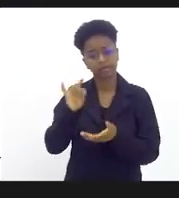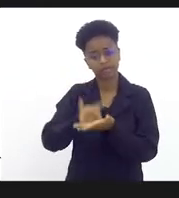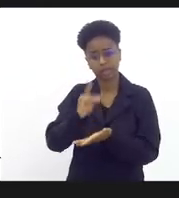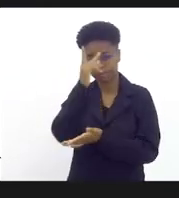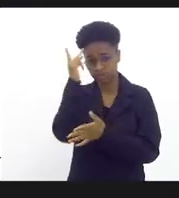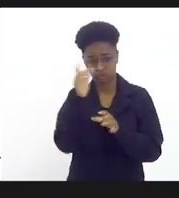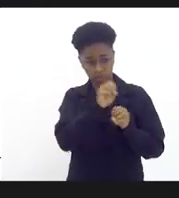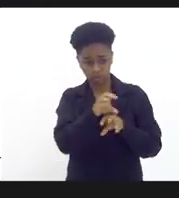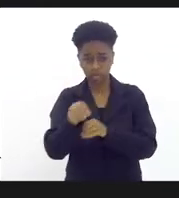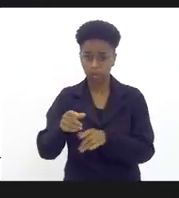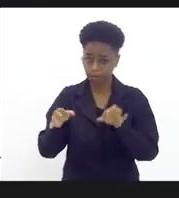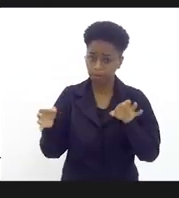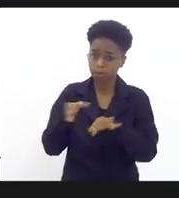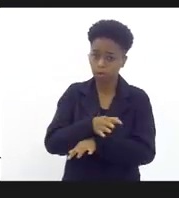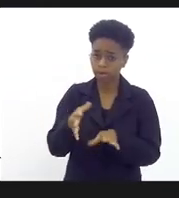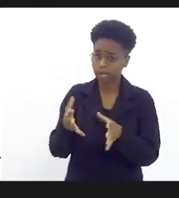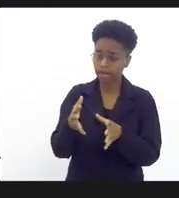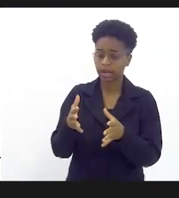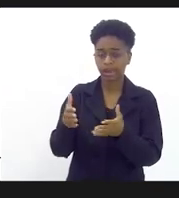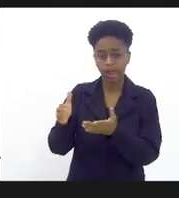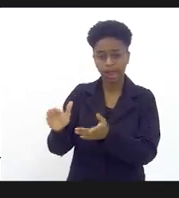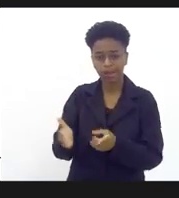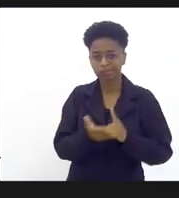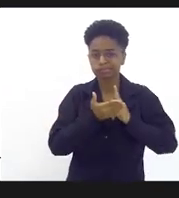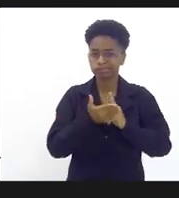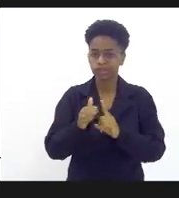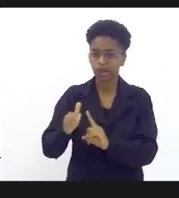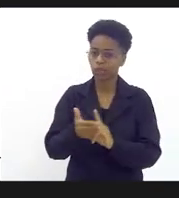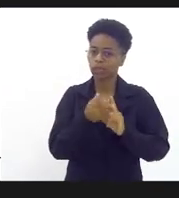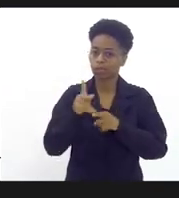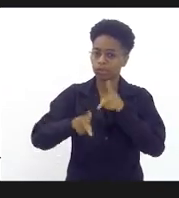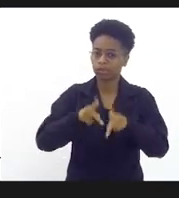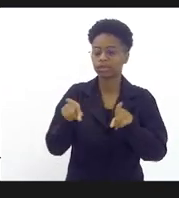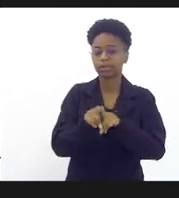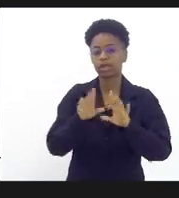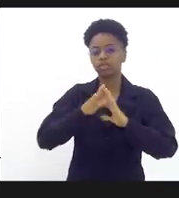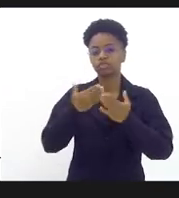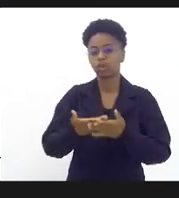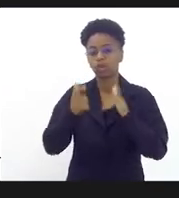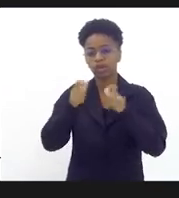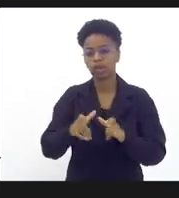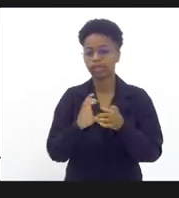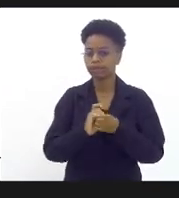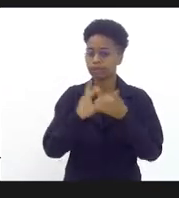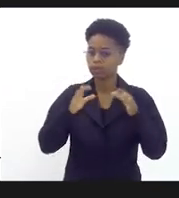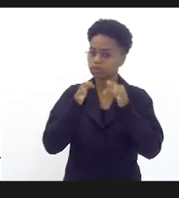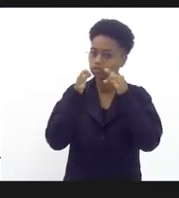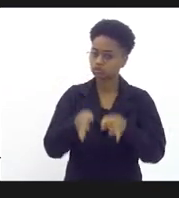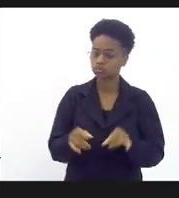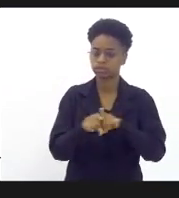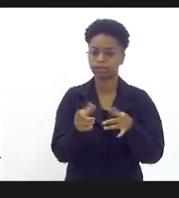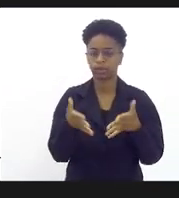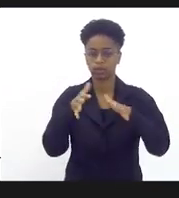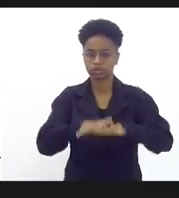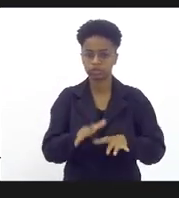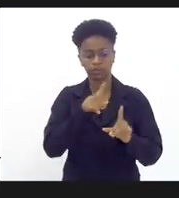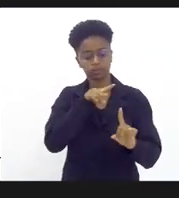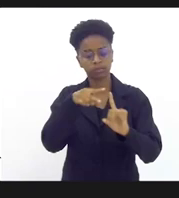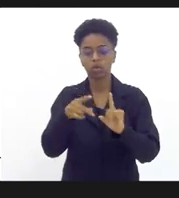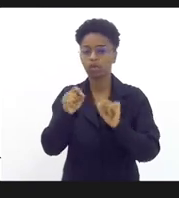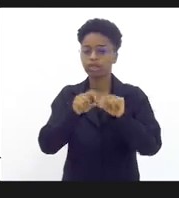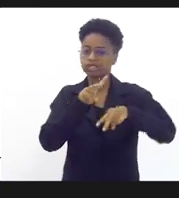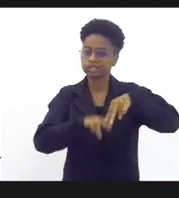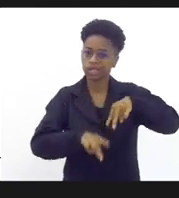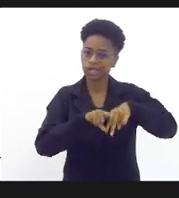para receber essa população, para acolher, para que a nossa escola seja um ambiente democrático, justo e inclusivo na perspectiva de